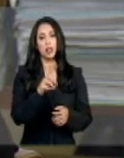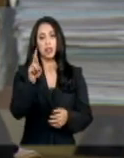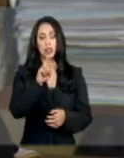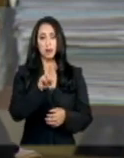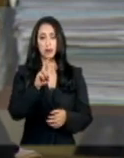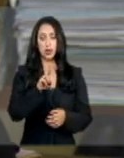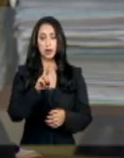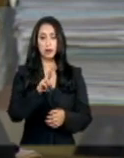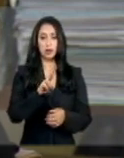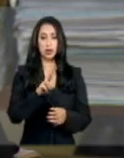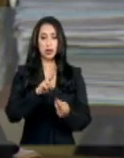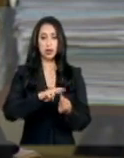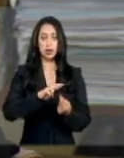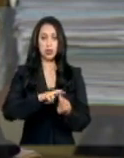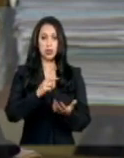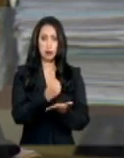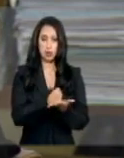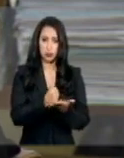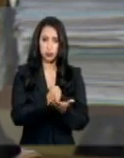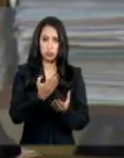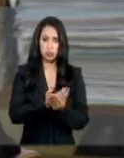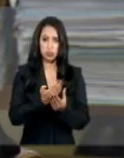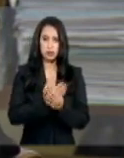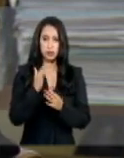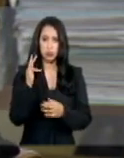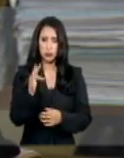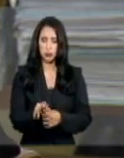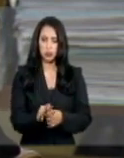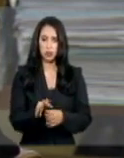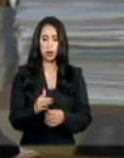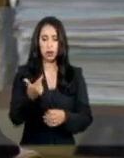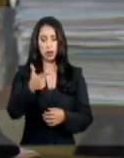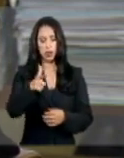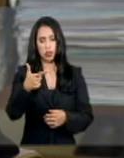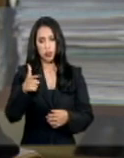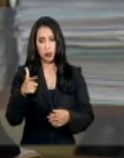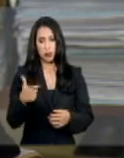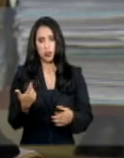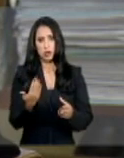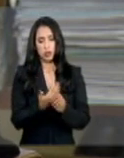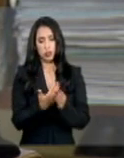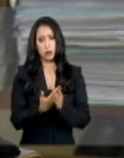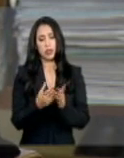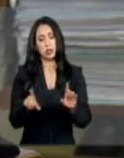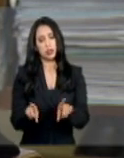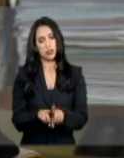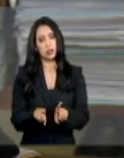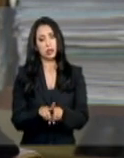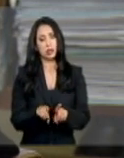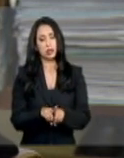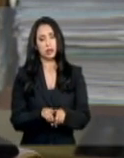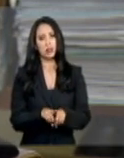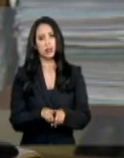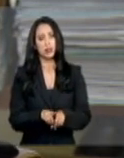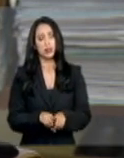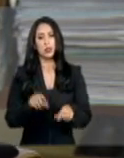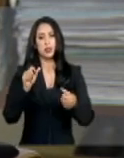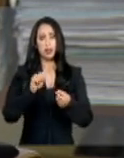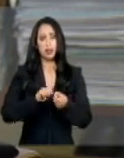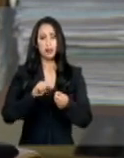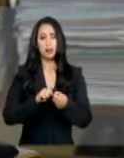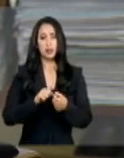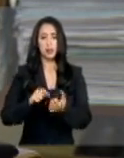e o plenário da corte reconheceu a existência de repercussão geral da controversa e funcional fazendo em